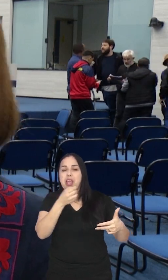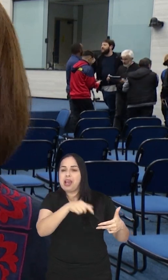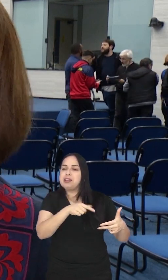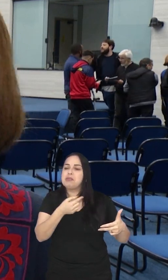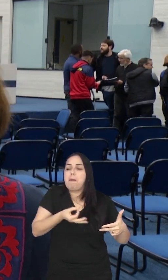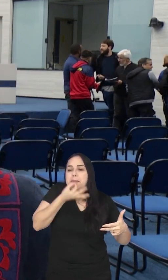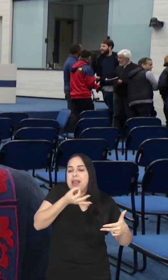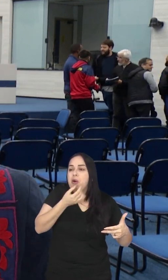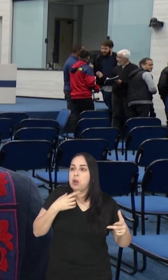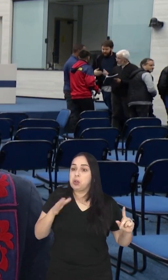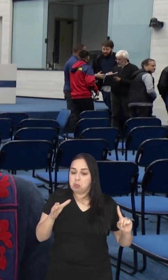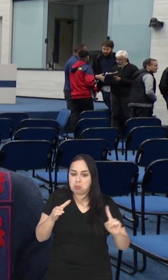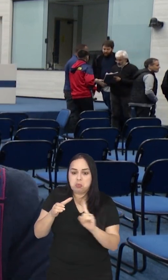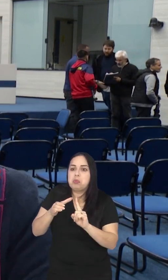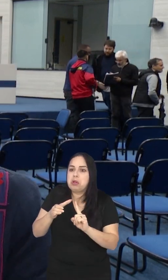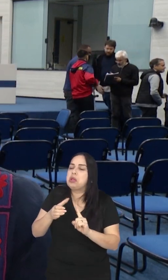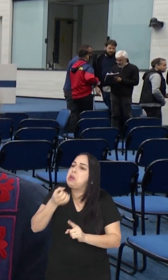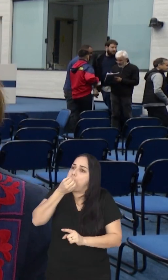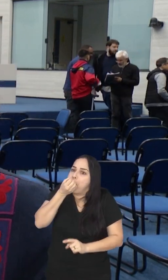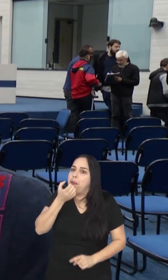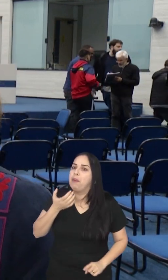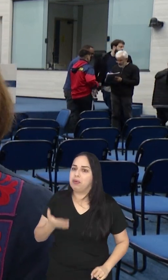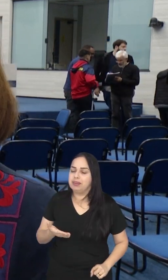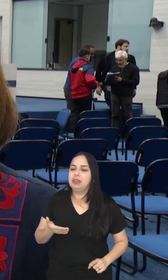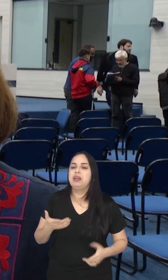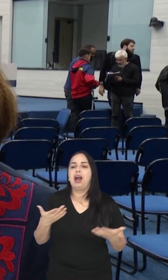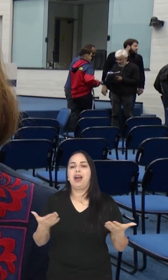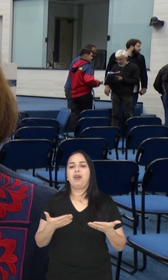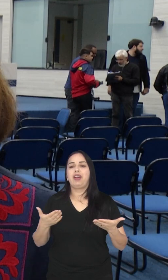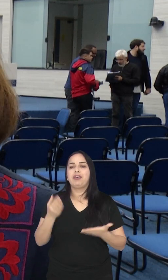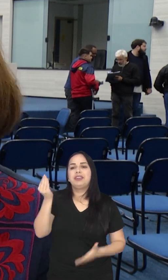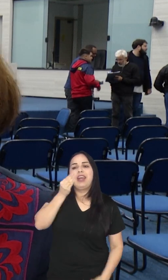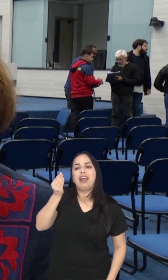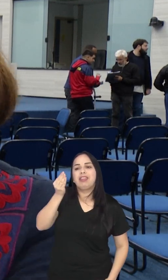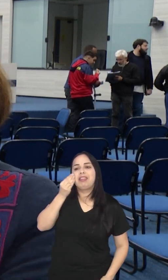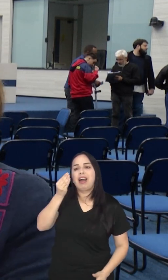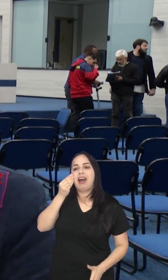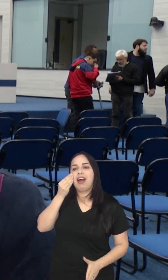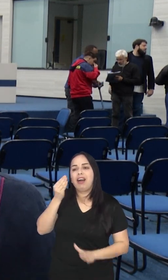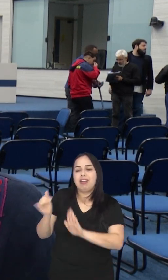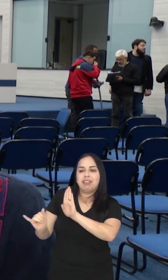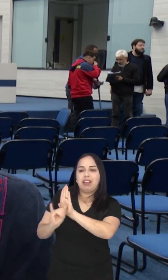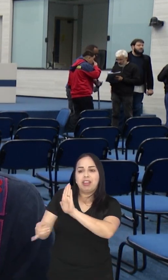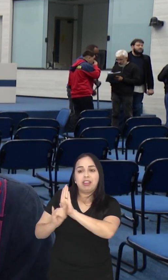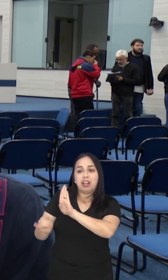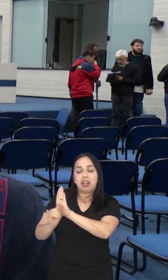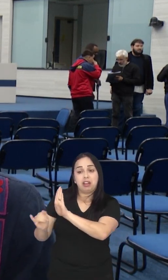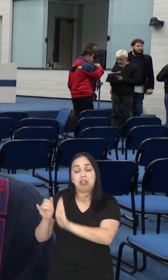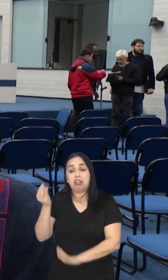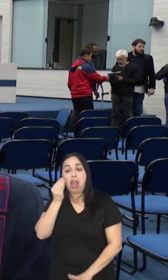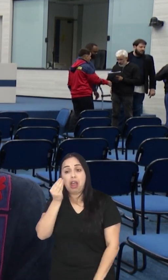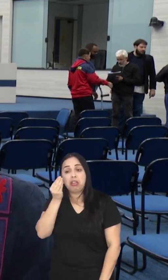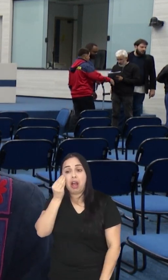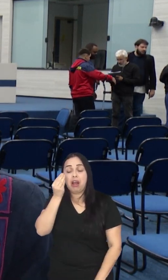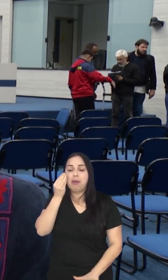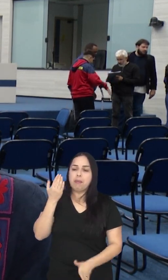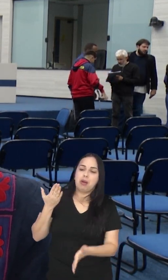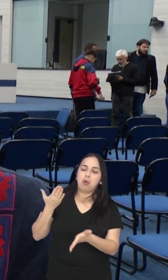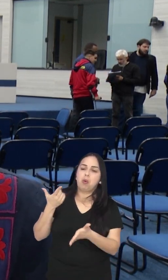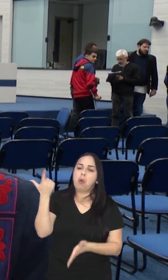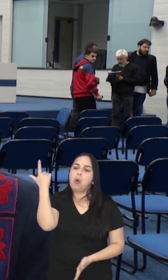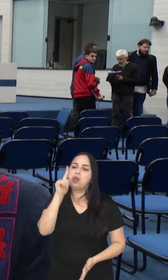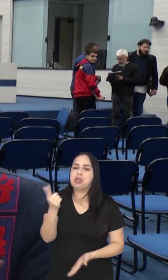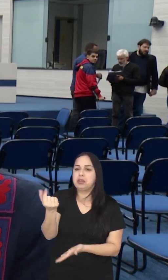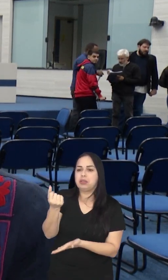que eu vim porque agora vou né buscar inclusive participar de outras atividades para